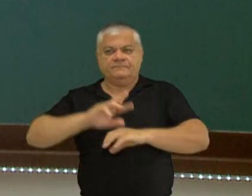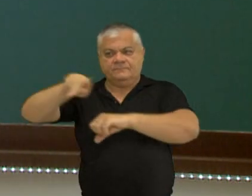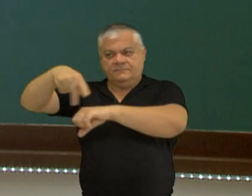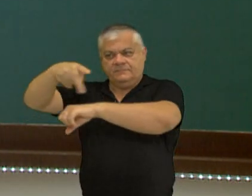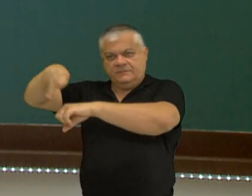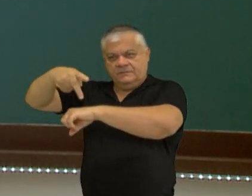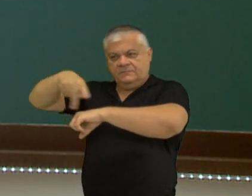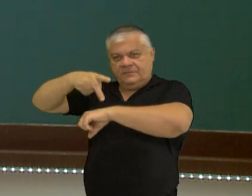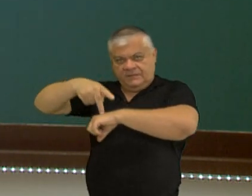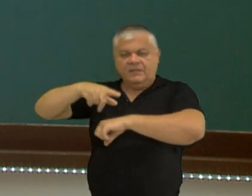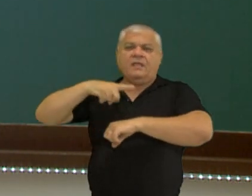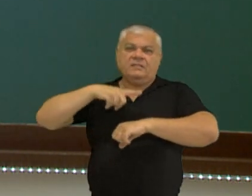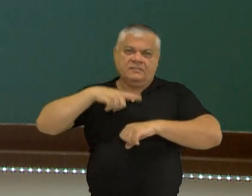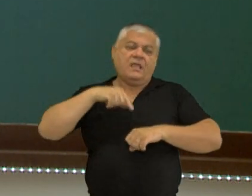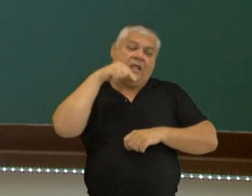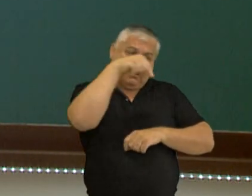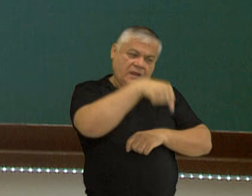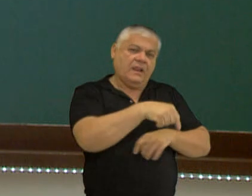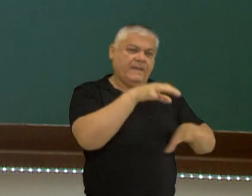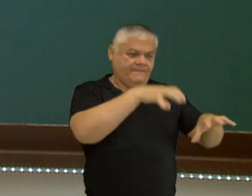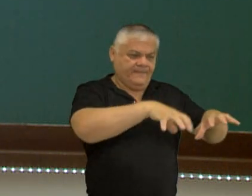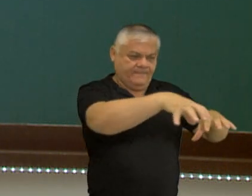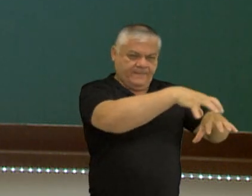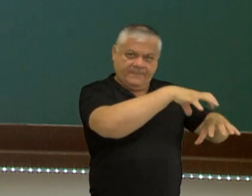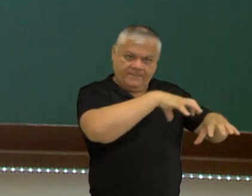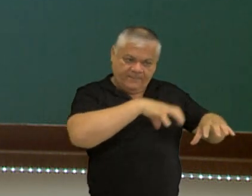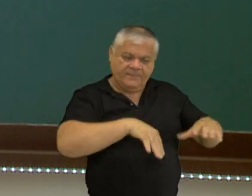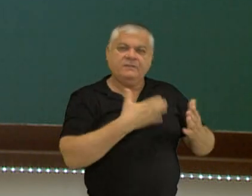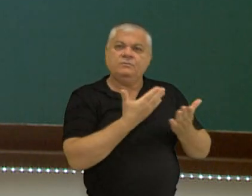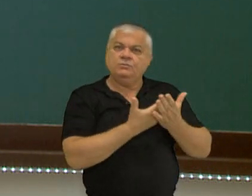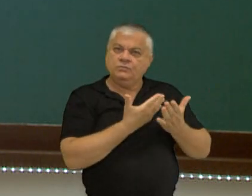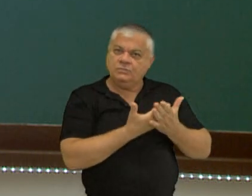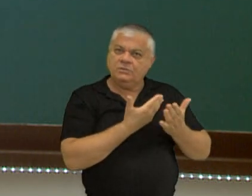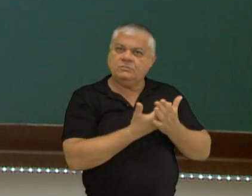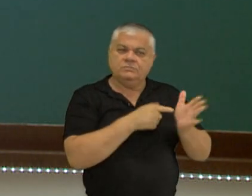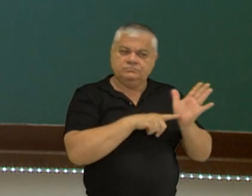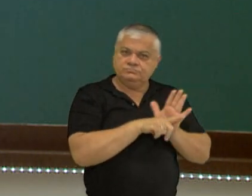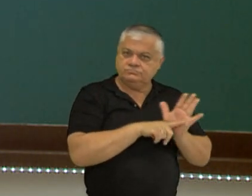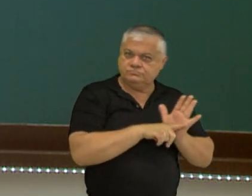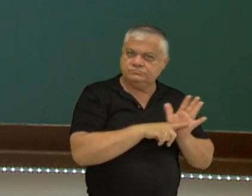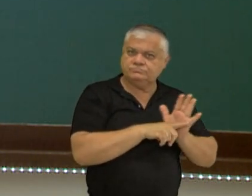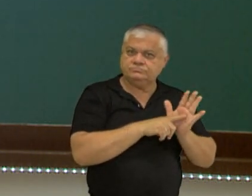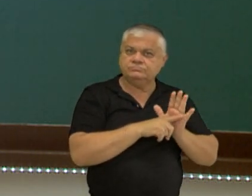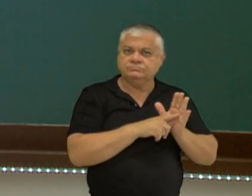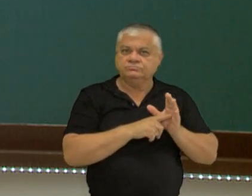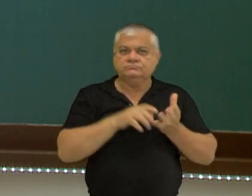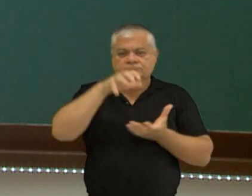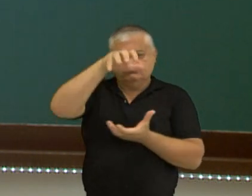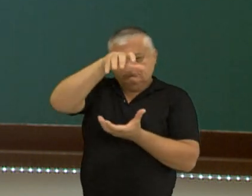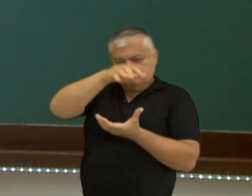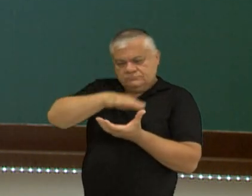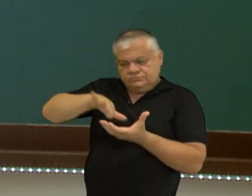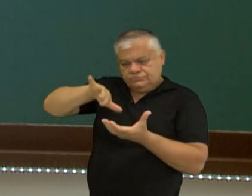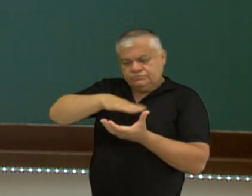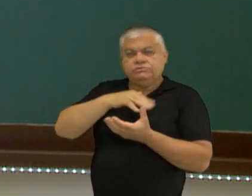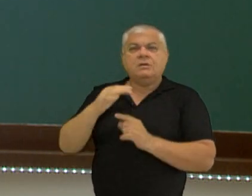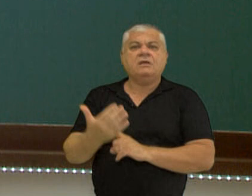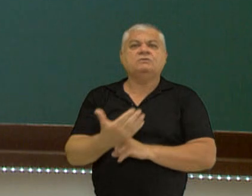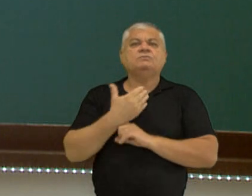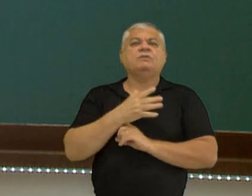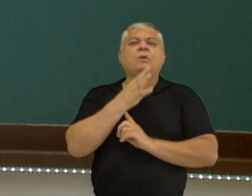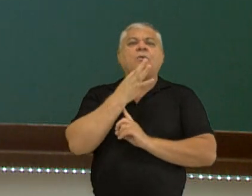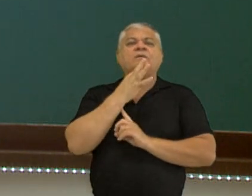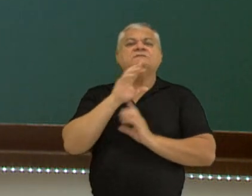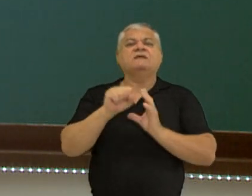têm os seus pesquisadores que vão para a Antártida. Porque estudar a Antártida também ajuda a